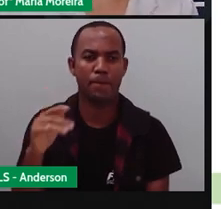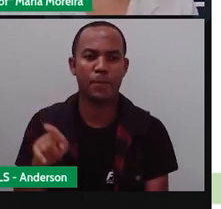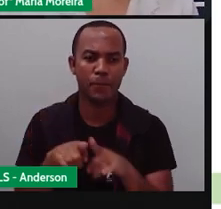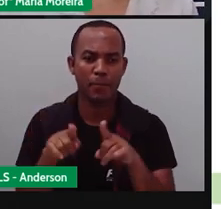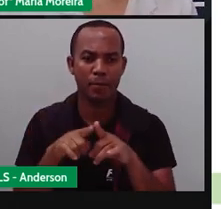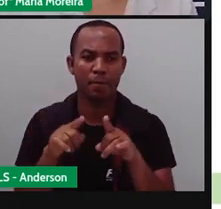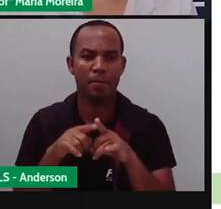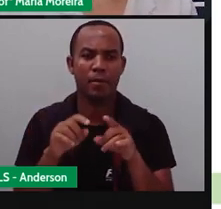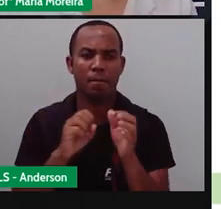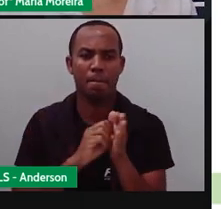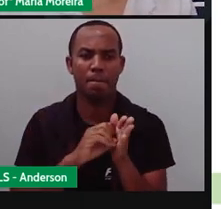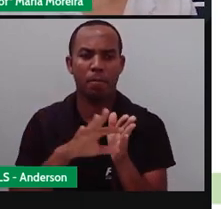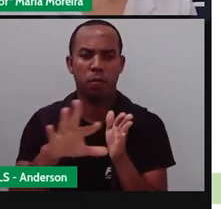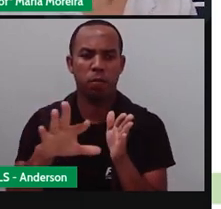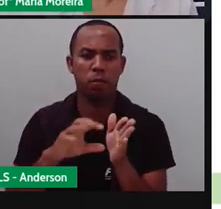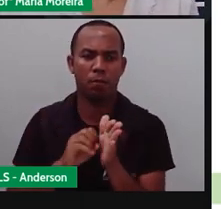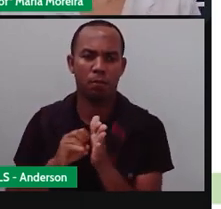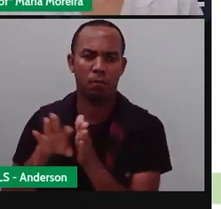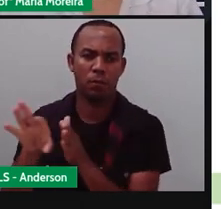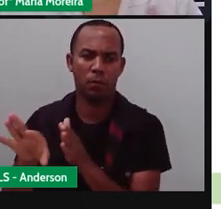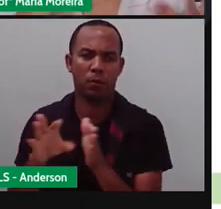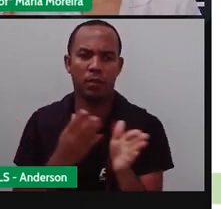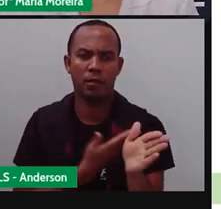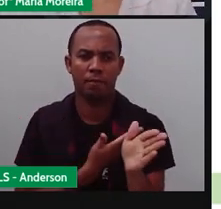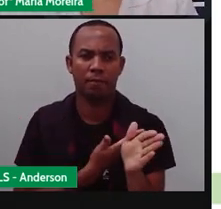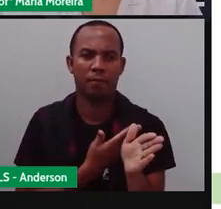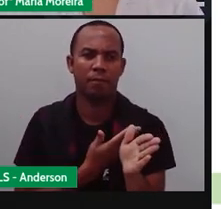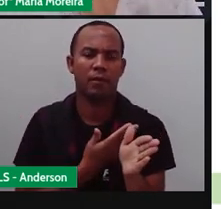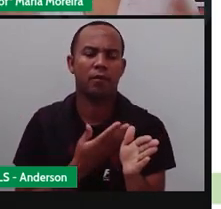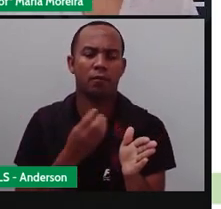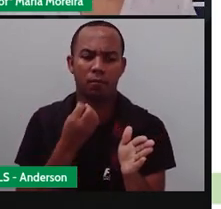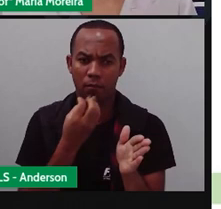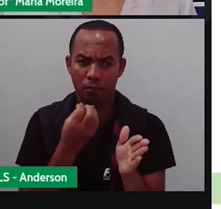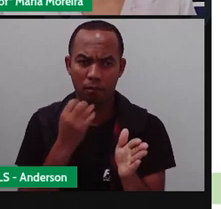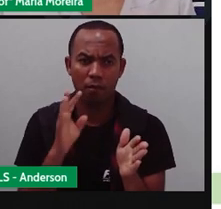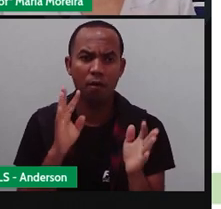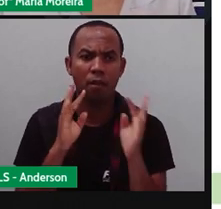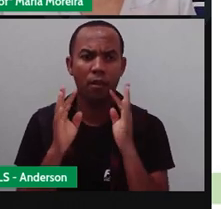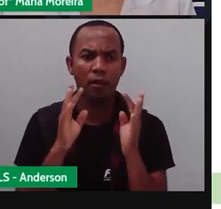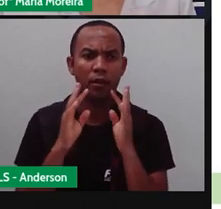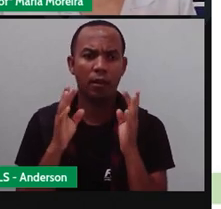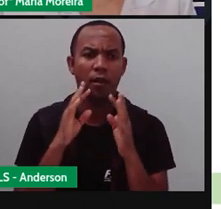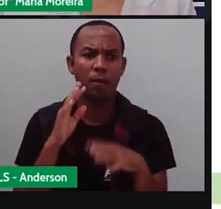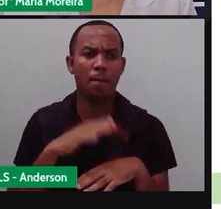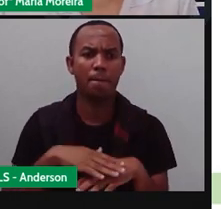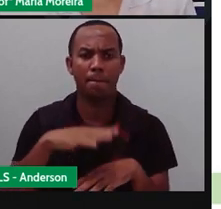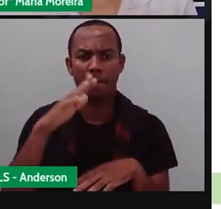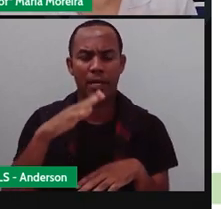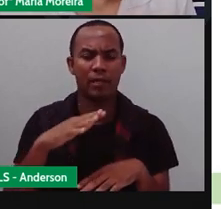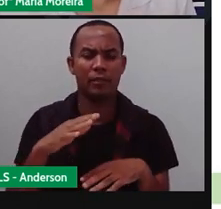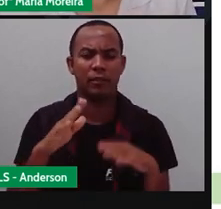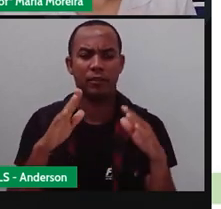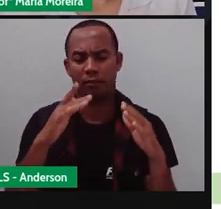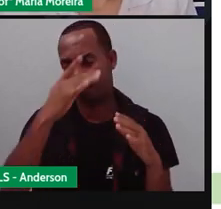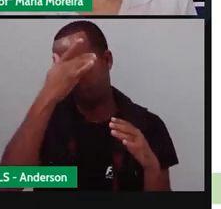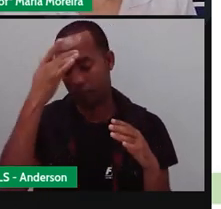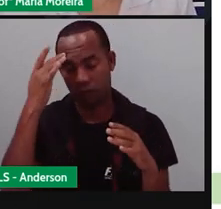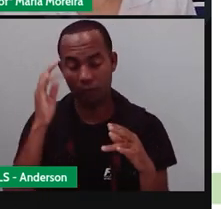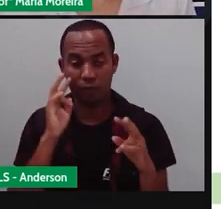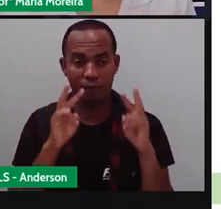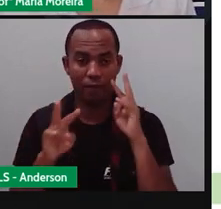o vídeo da gente com os coleguinhas de vocês para que a gente consiga aí atingir o maior número de alunos é importante